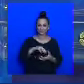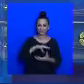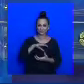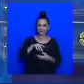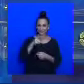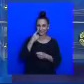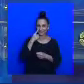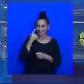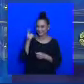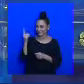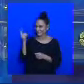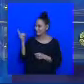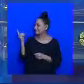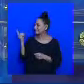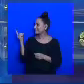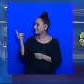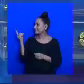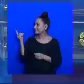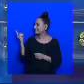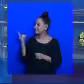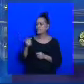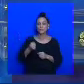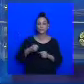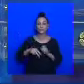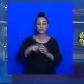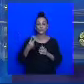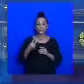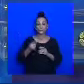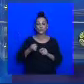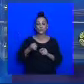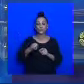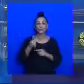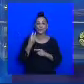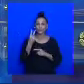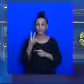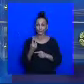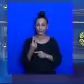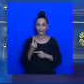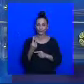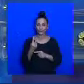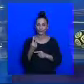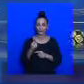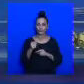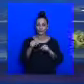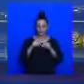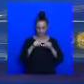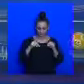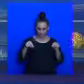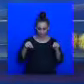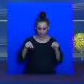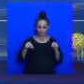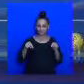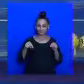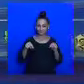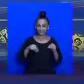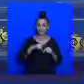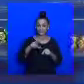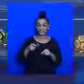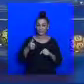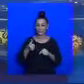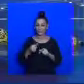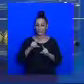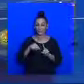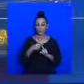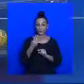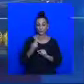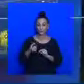Globo girando e vem chegando. Nosso segundo trevo é o 2. Trevo 2. Vamos conferir. Temos aqui as 6 dezenas